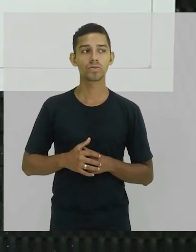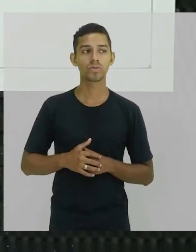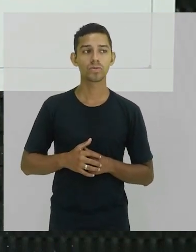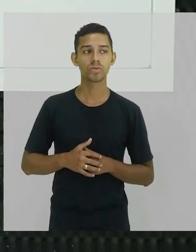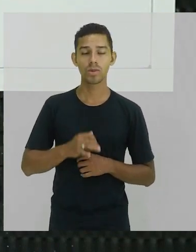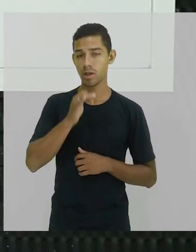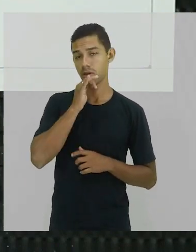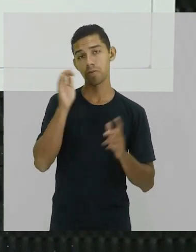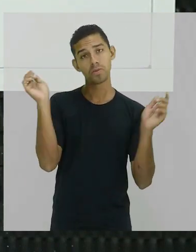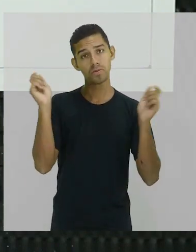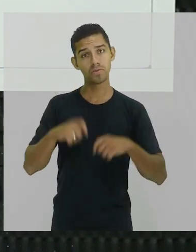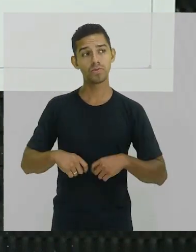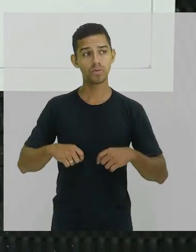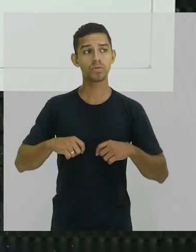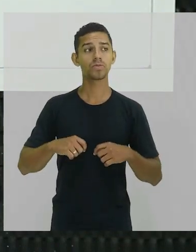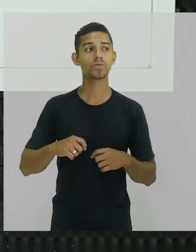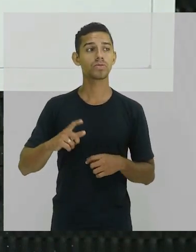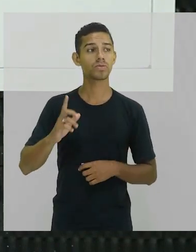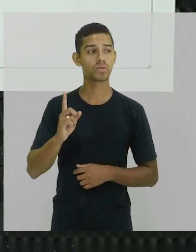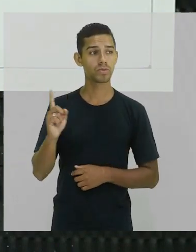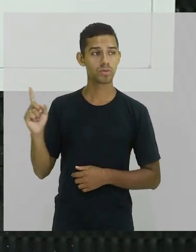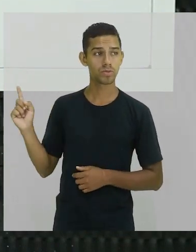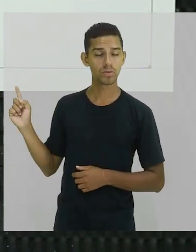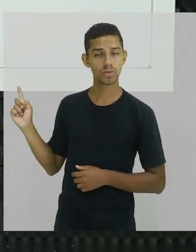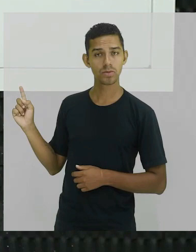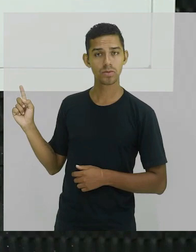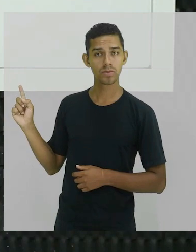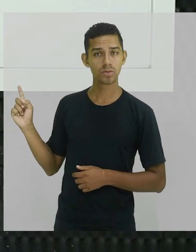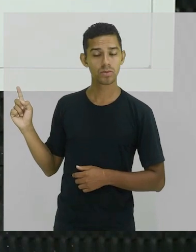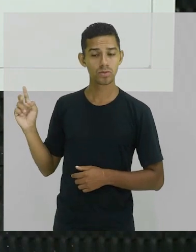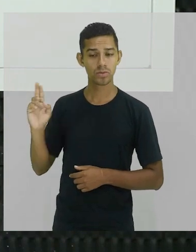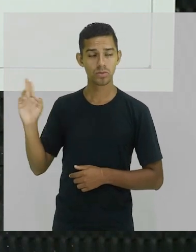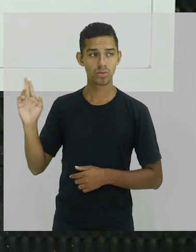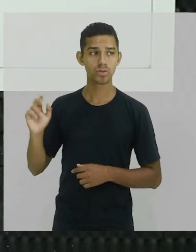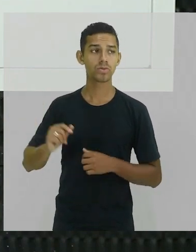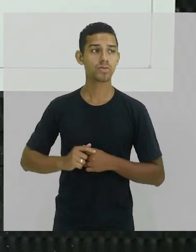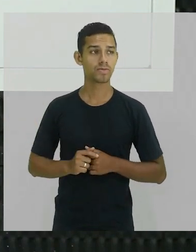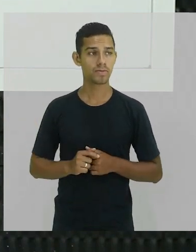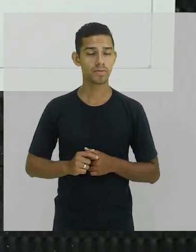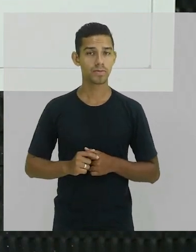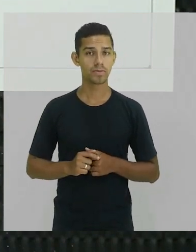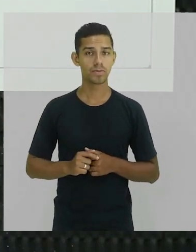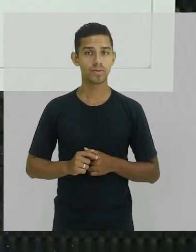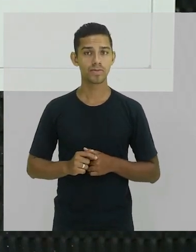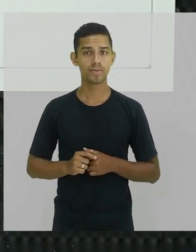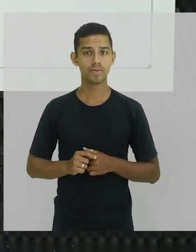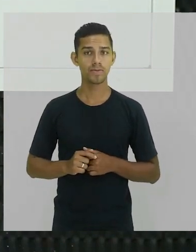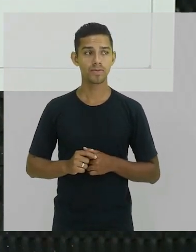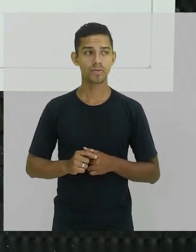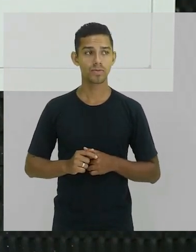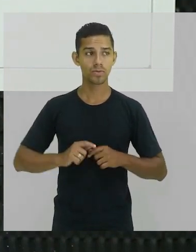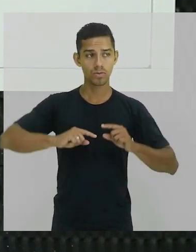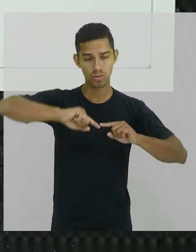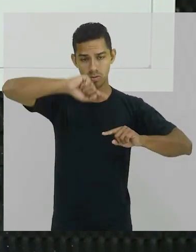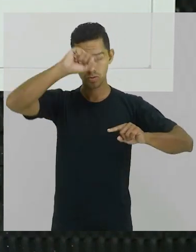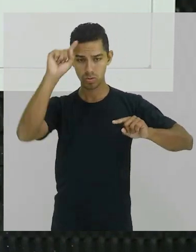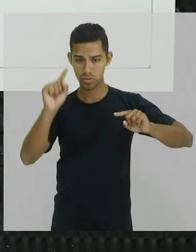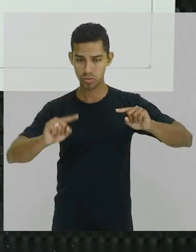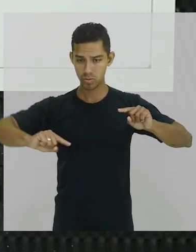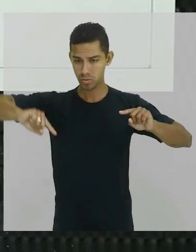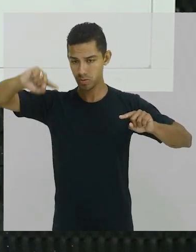As ondas elas podem ser divididas em ondas que nós chamamos de ondas mecânicas